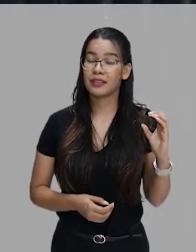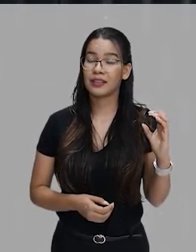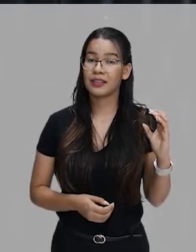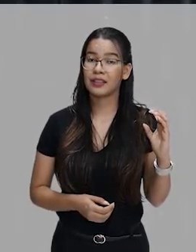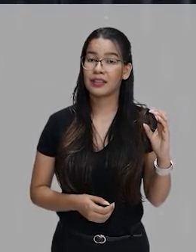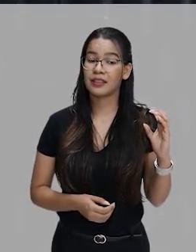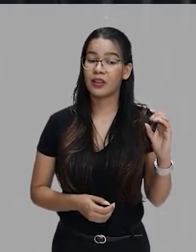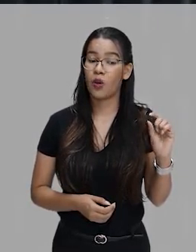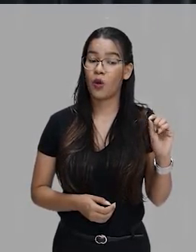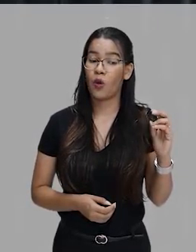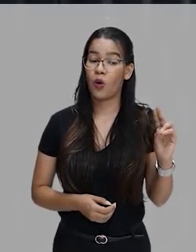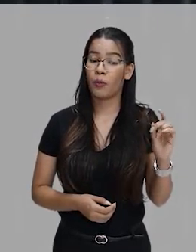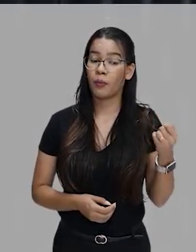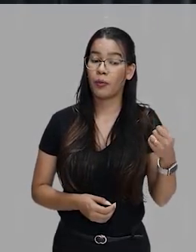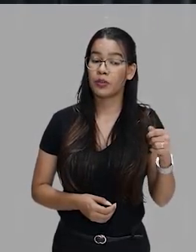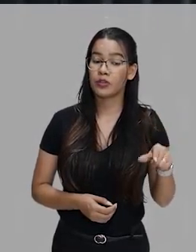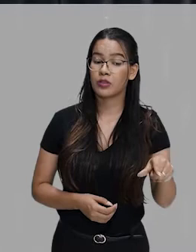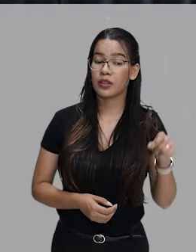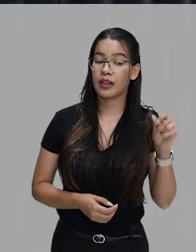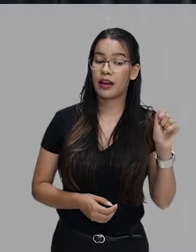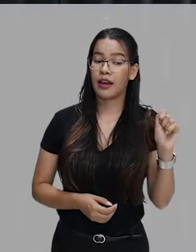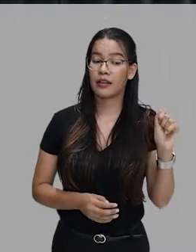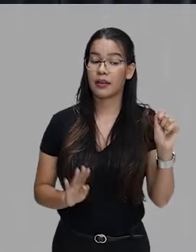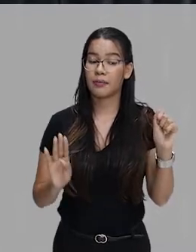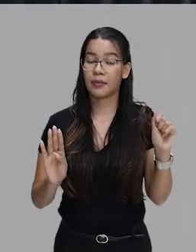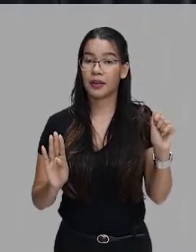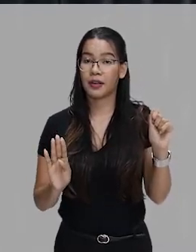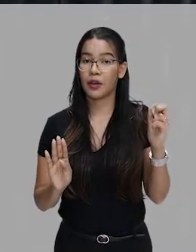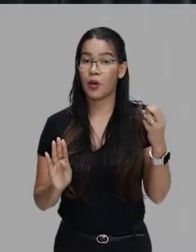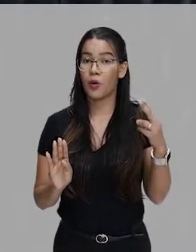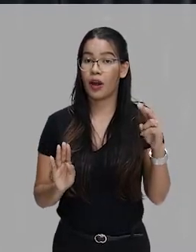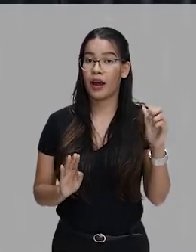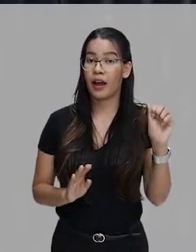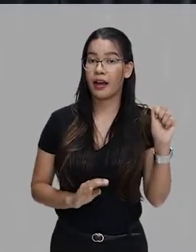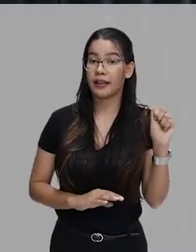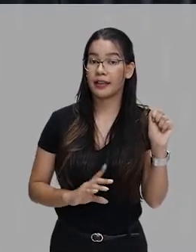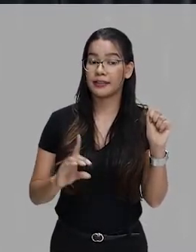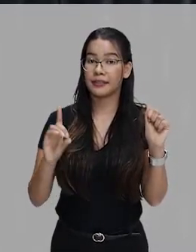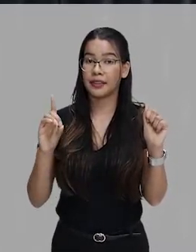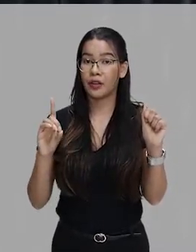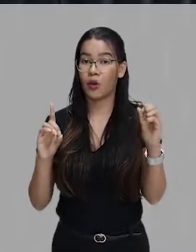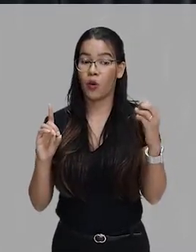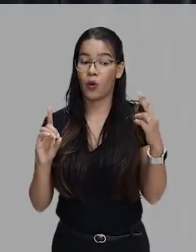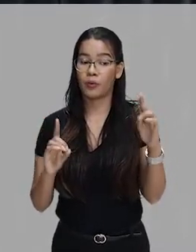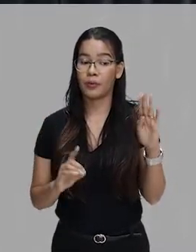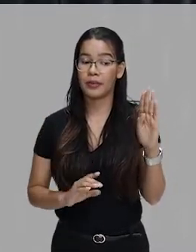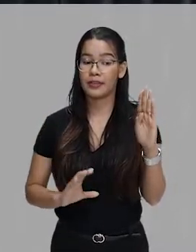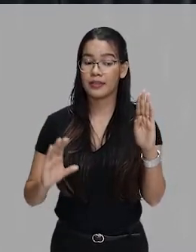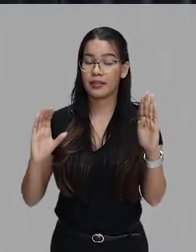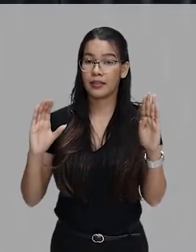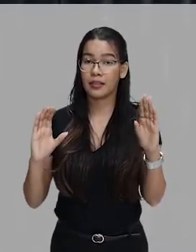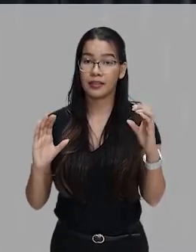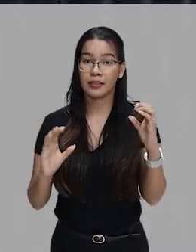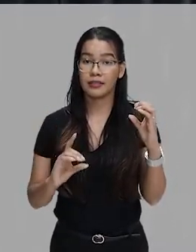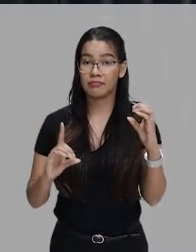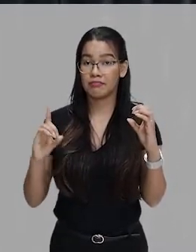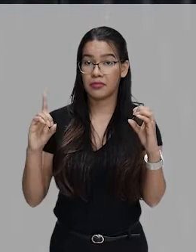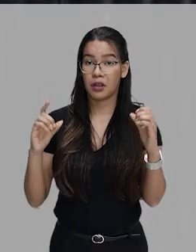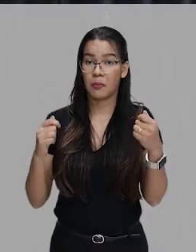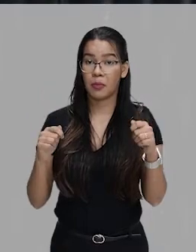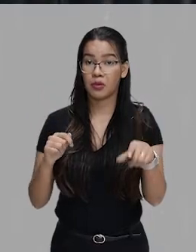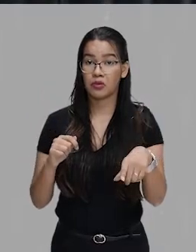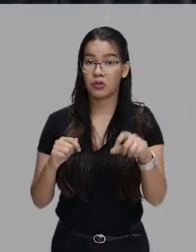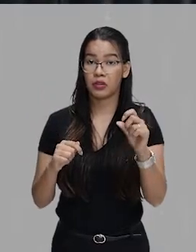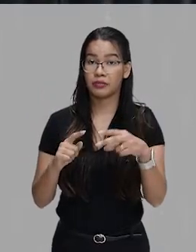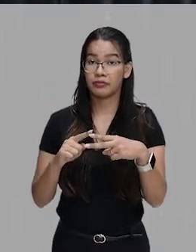ou... Você pode marcar a A e a B, você pode marcar a A e a D, você pode marcar B e C, C e D. São